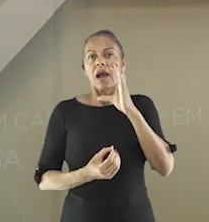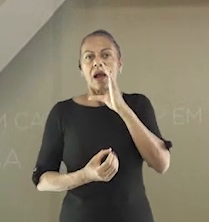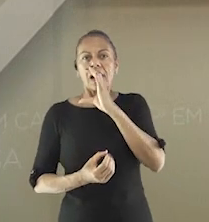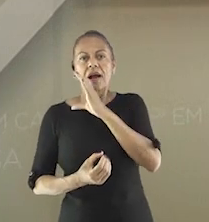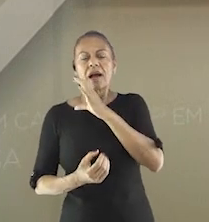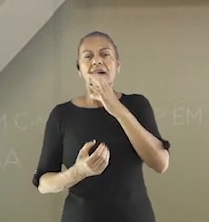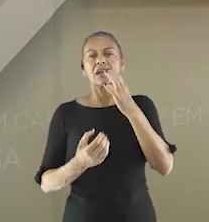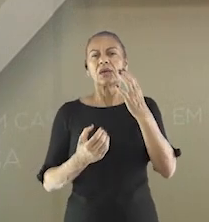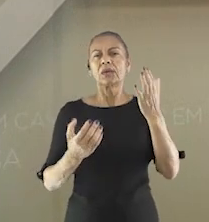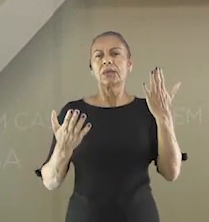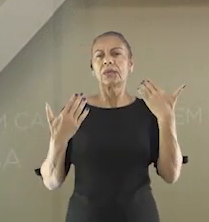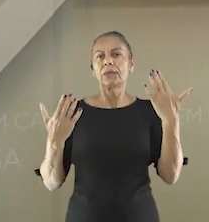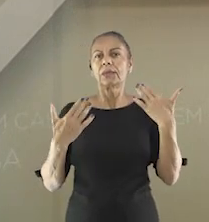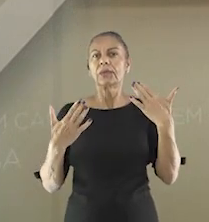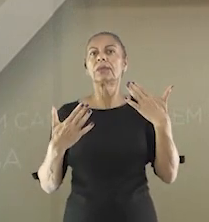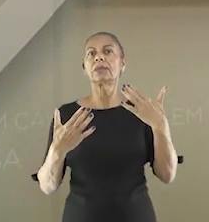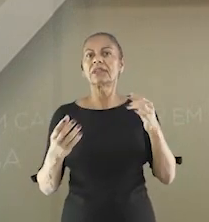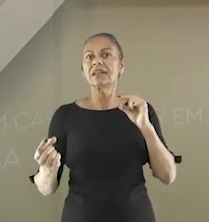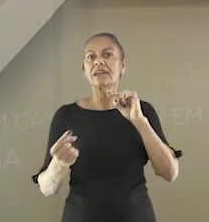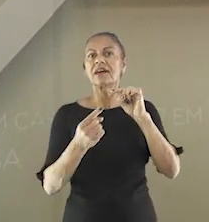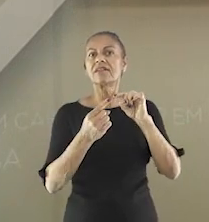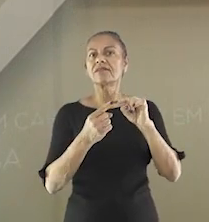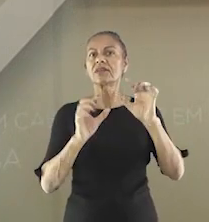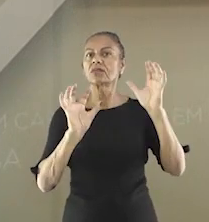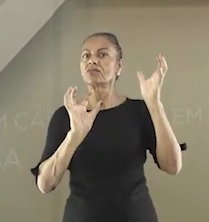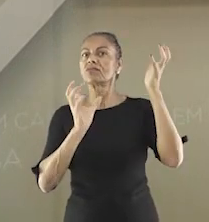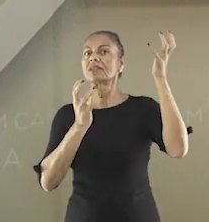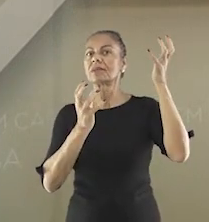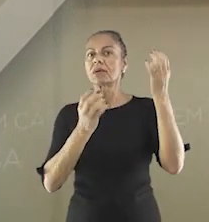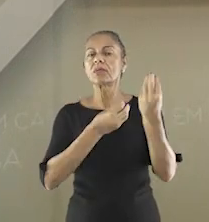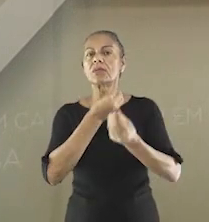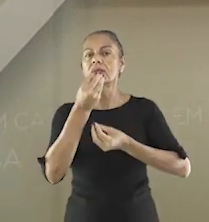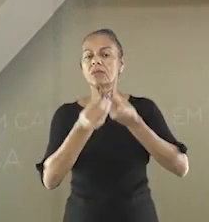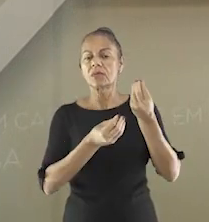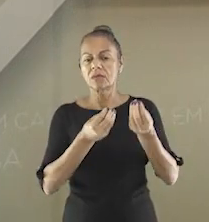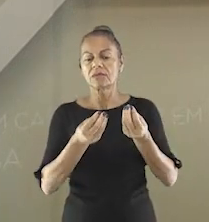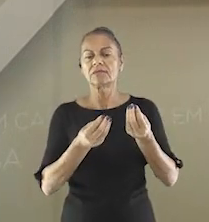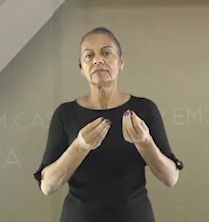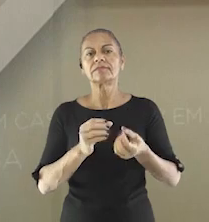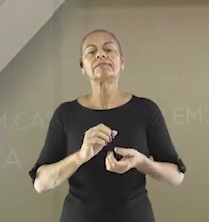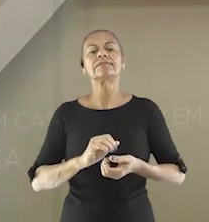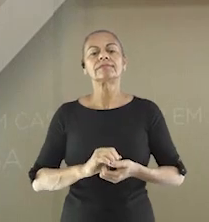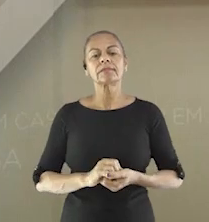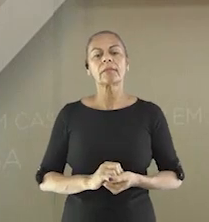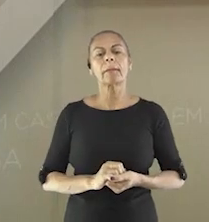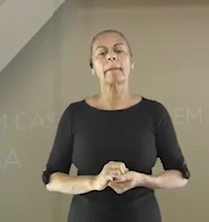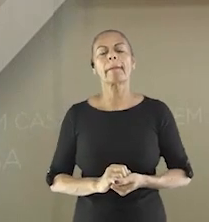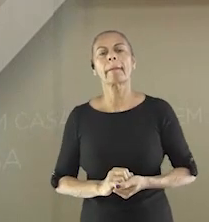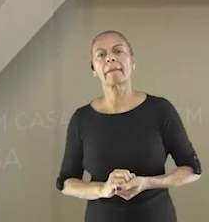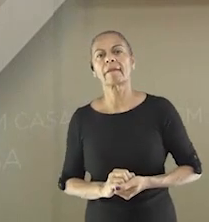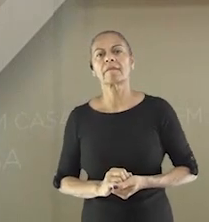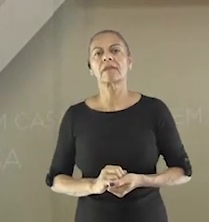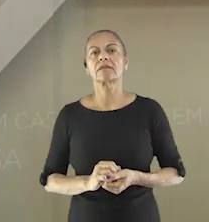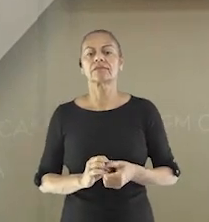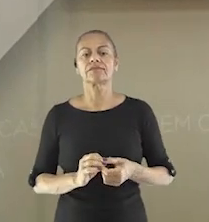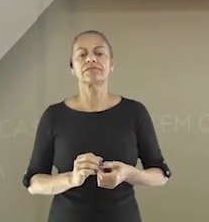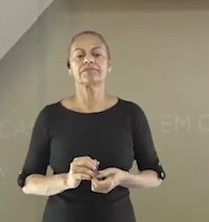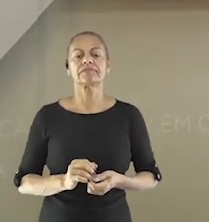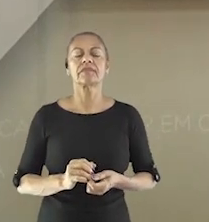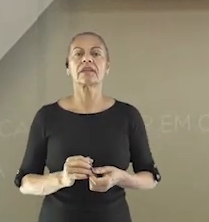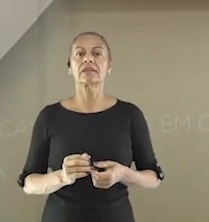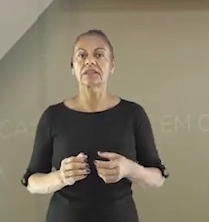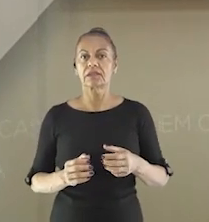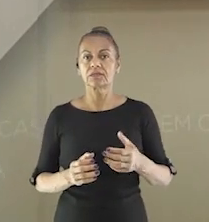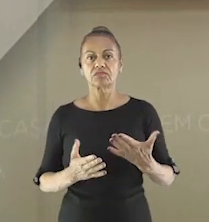Isso porque houve eras em que a Terra encarou tanto um cenário ardente quanto um congelante.